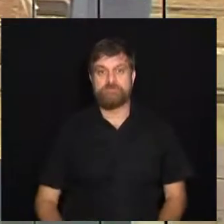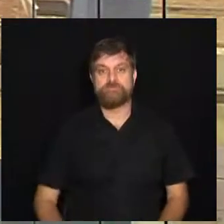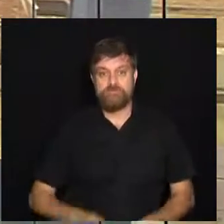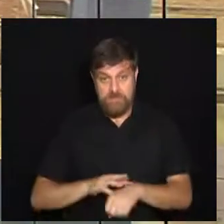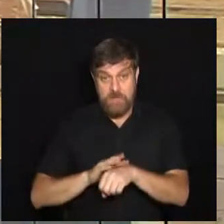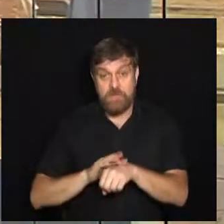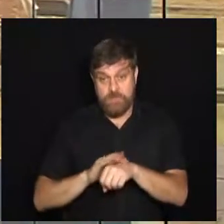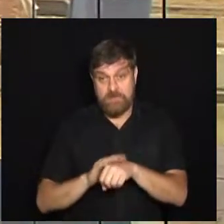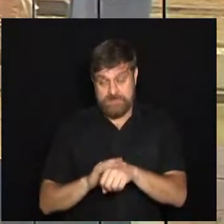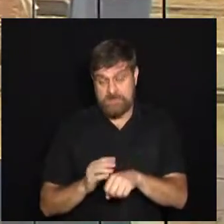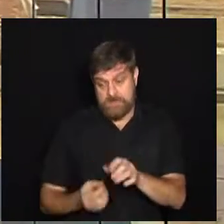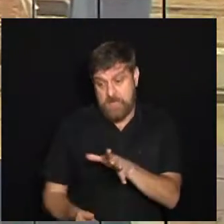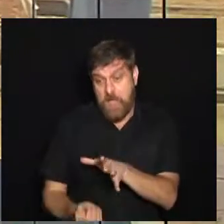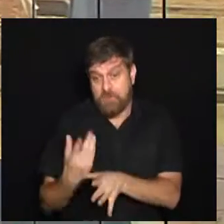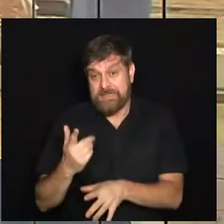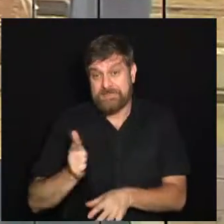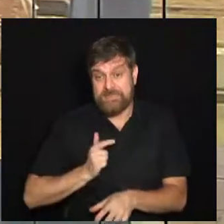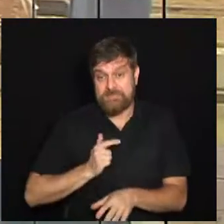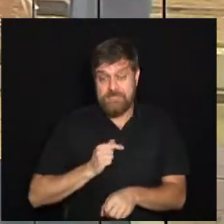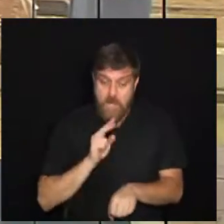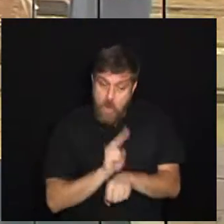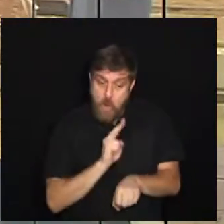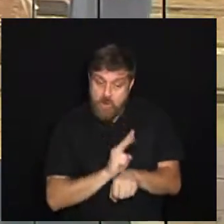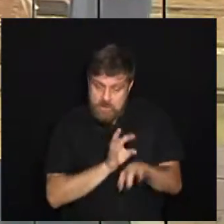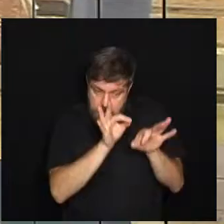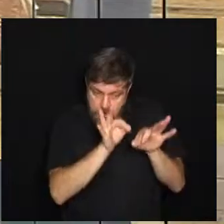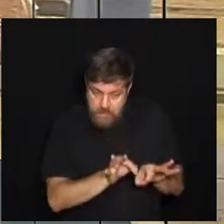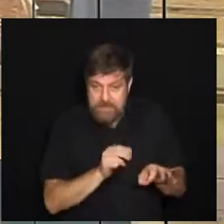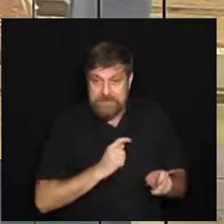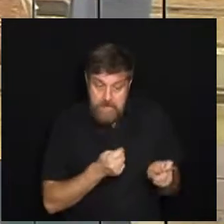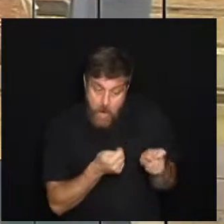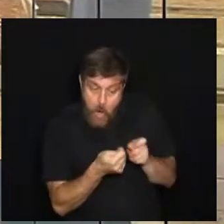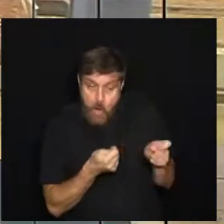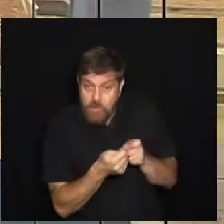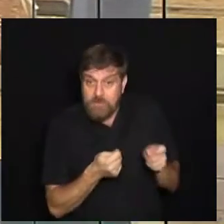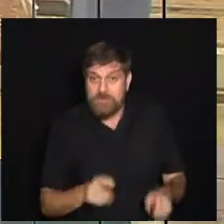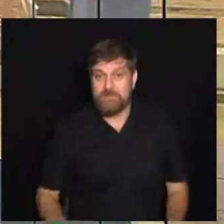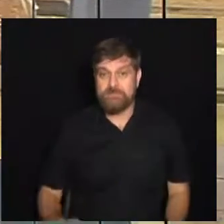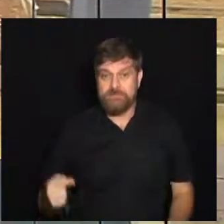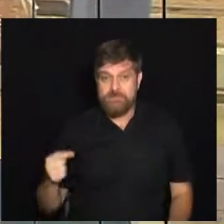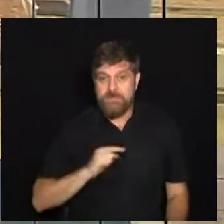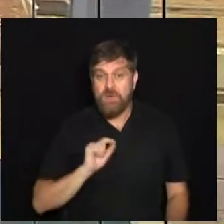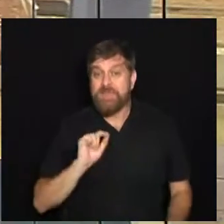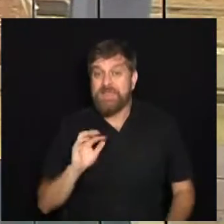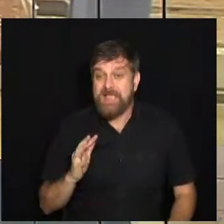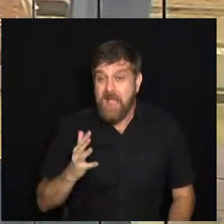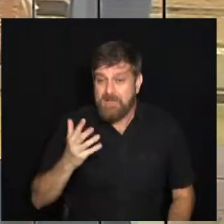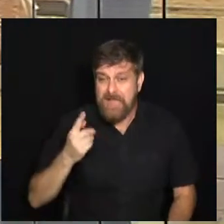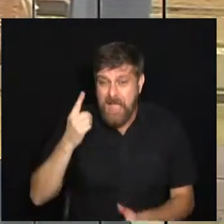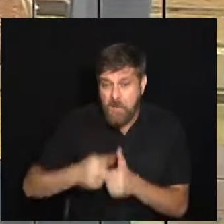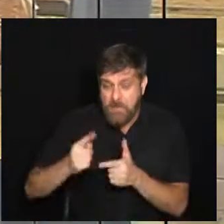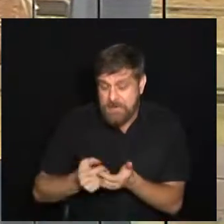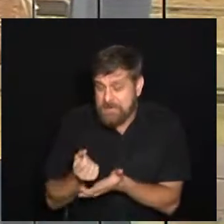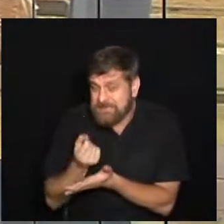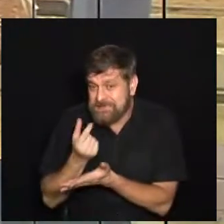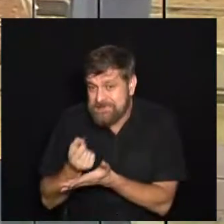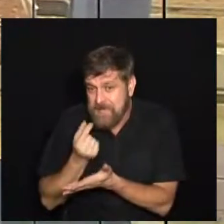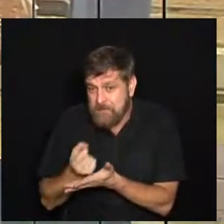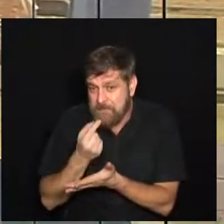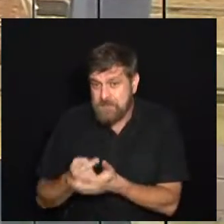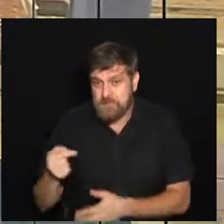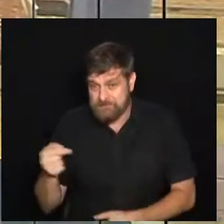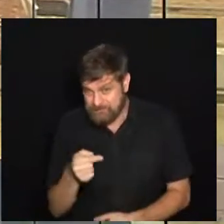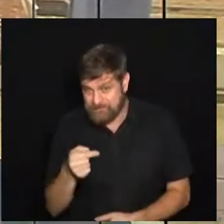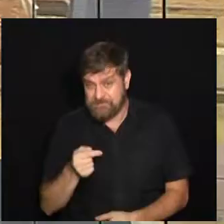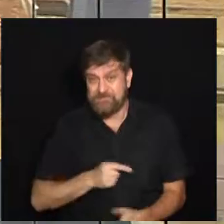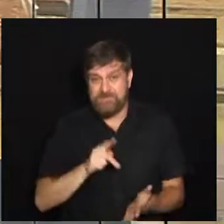corpo com dessas muito comuns né e que ser bem tratadas podem ser muito bem controlados mas o efeito adverso mais importante desses medicamentos é